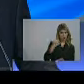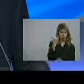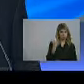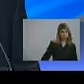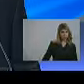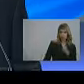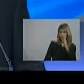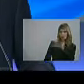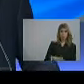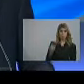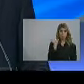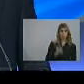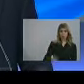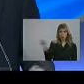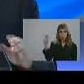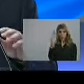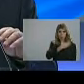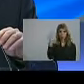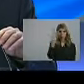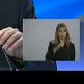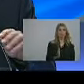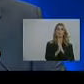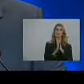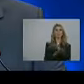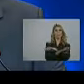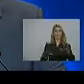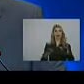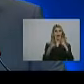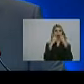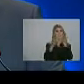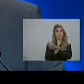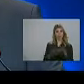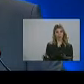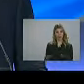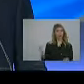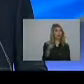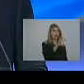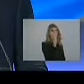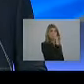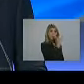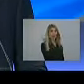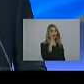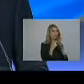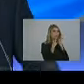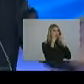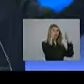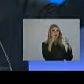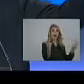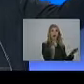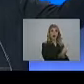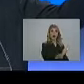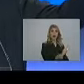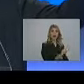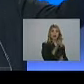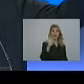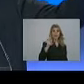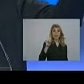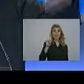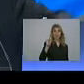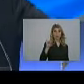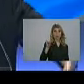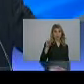viu. Por favor, plateia, não se manifeste, por favor. Ele não viu o escândalo que envolve o Eduardo Cunha, o